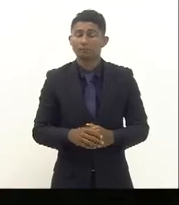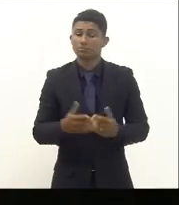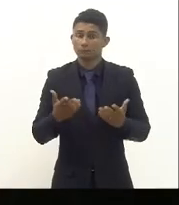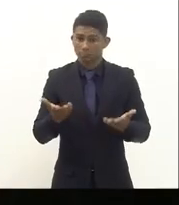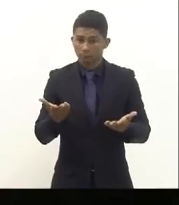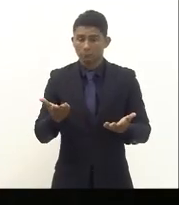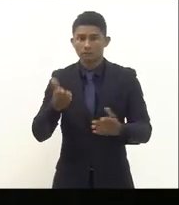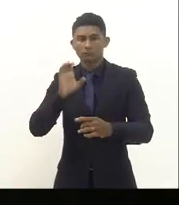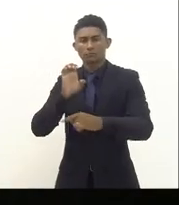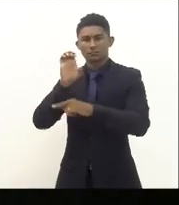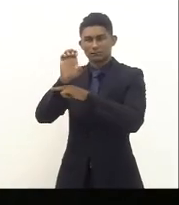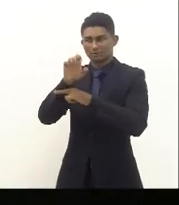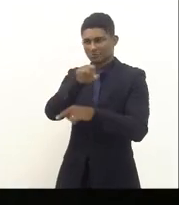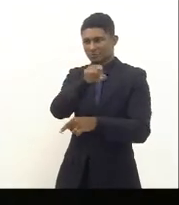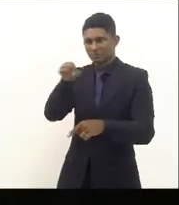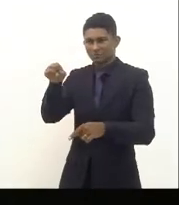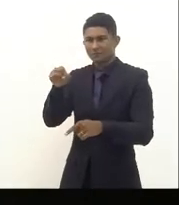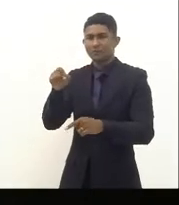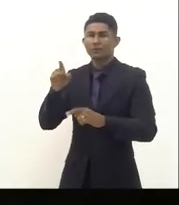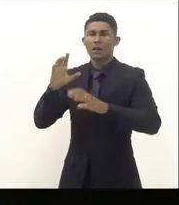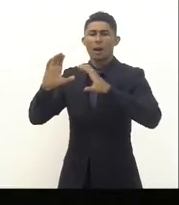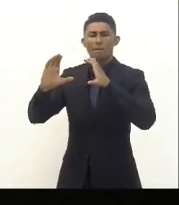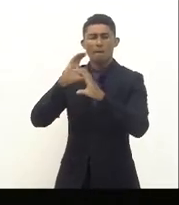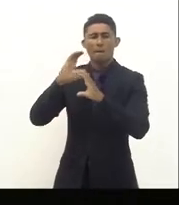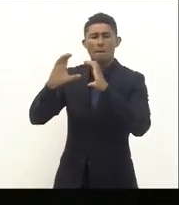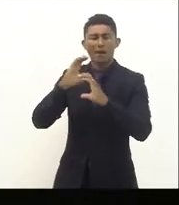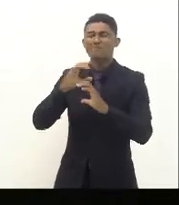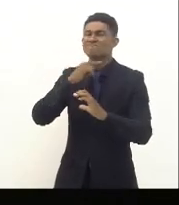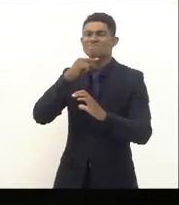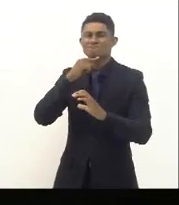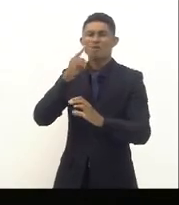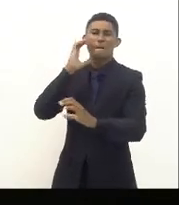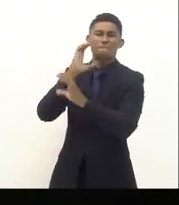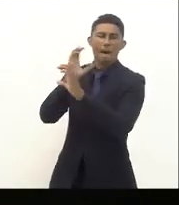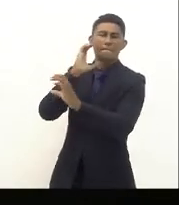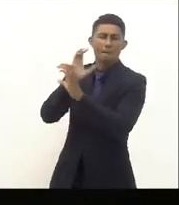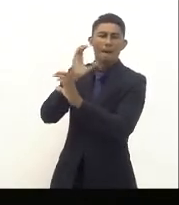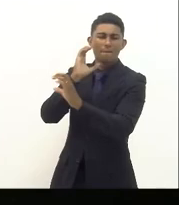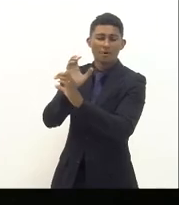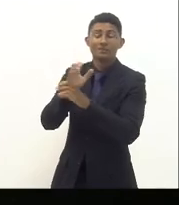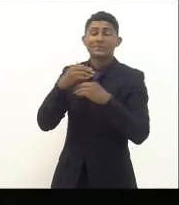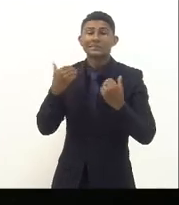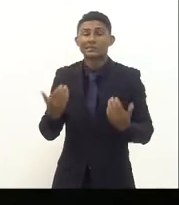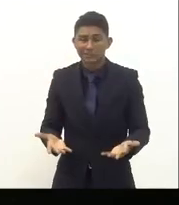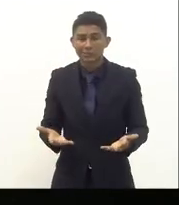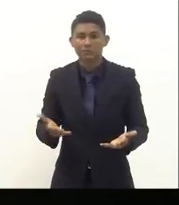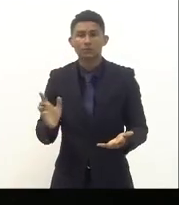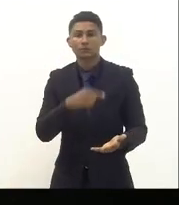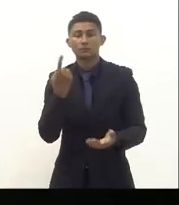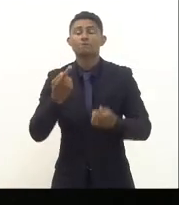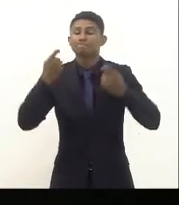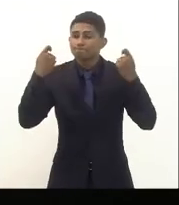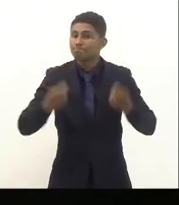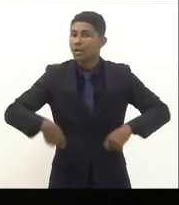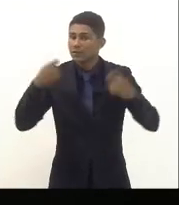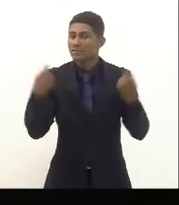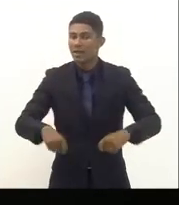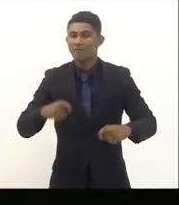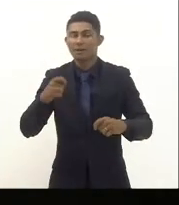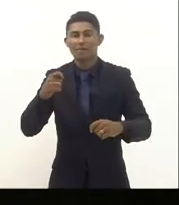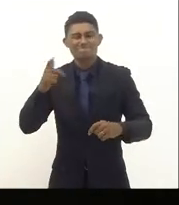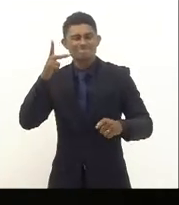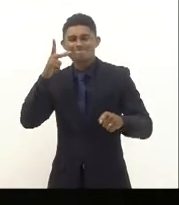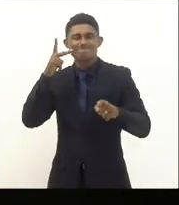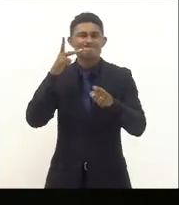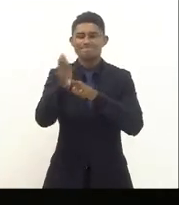por parte do Estado uma falta de comunicação enfim a gente precisava vencer a próxima etapa